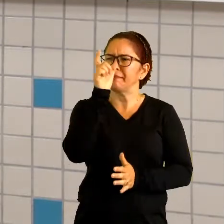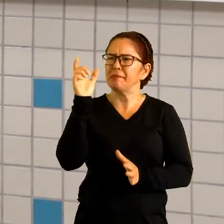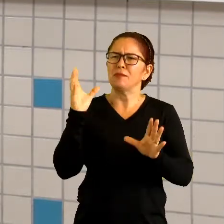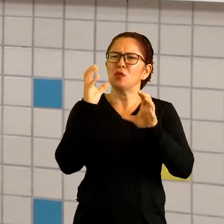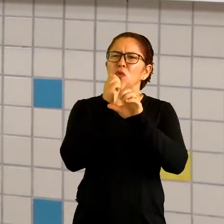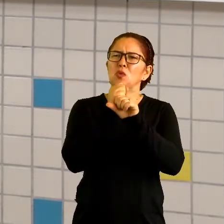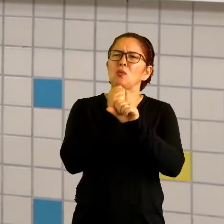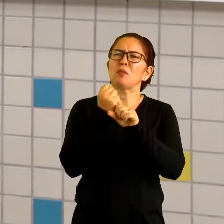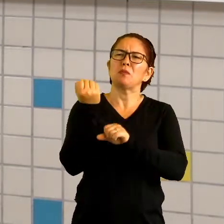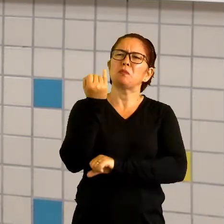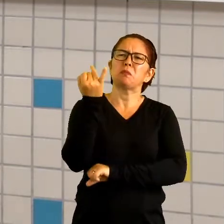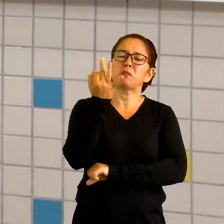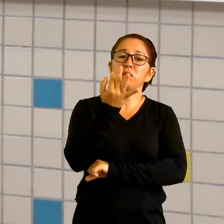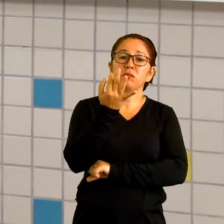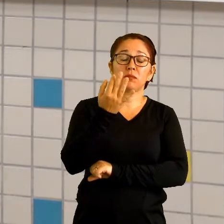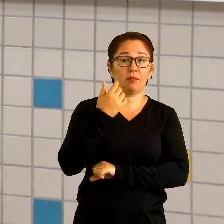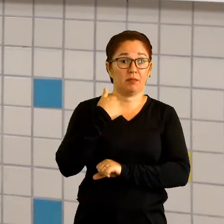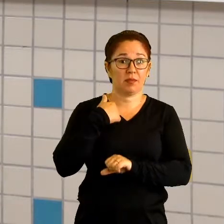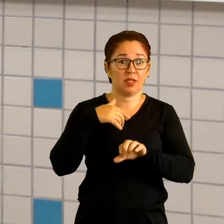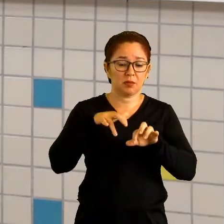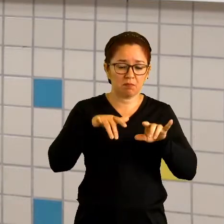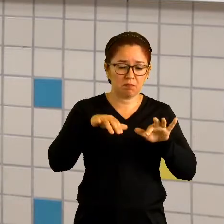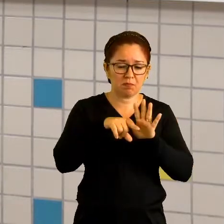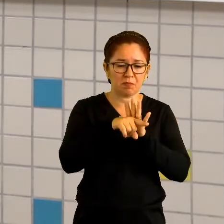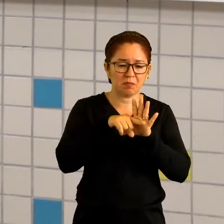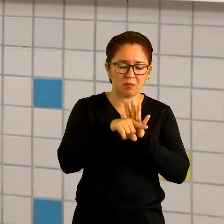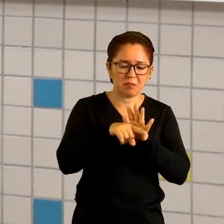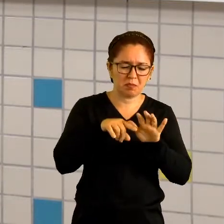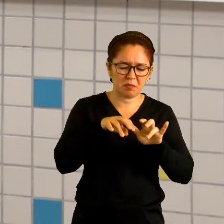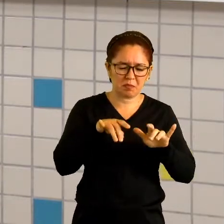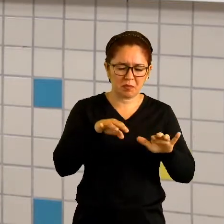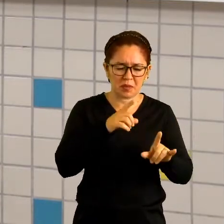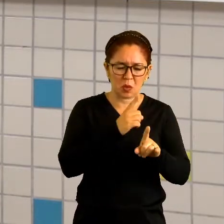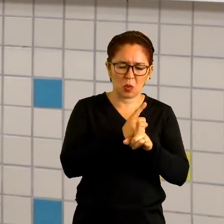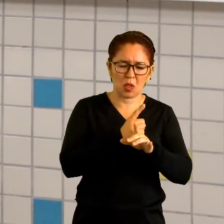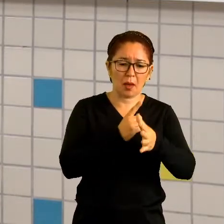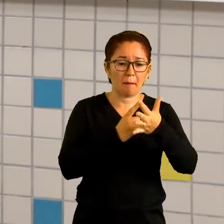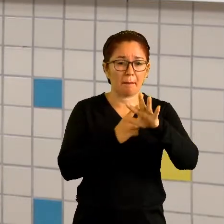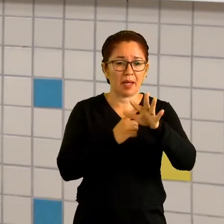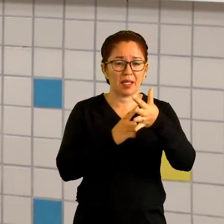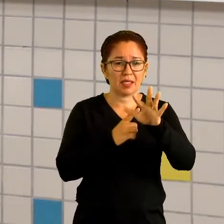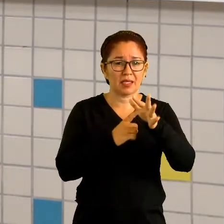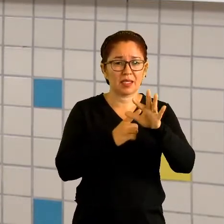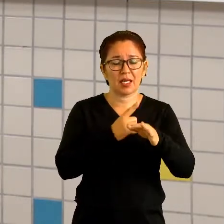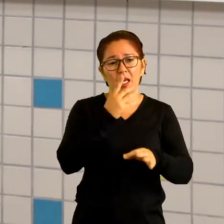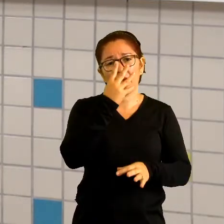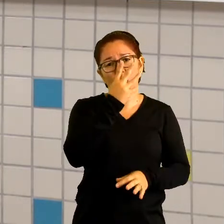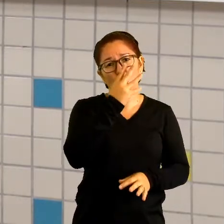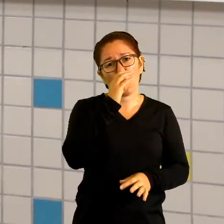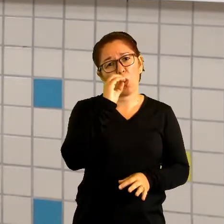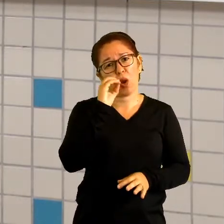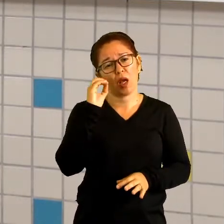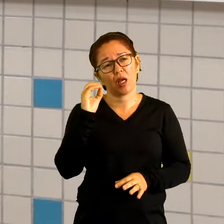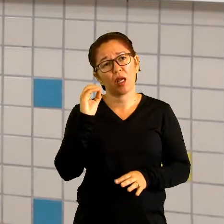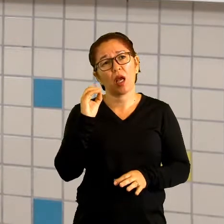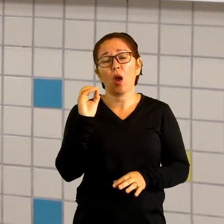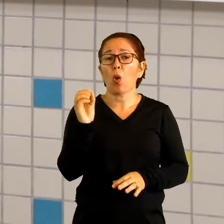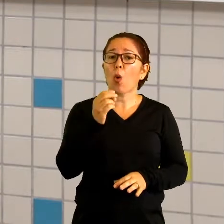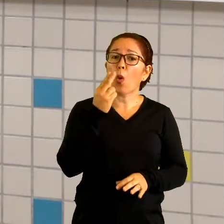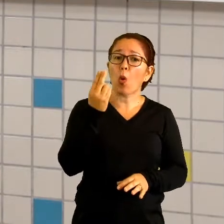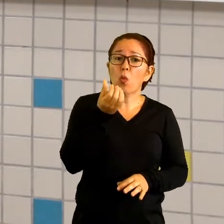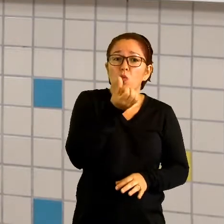na revista Nova Escola, existem entre 400 a 600 mil